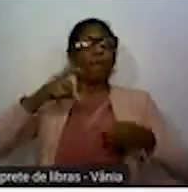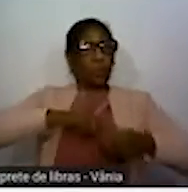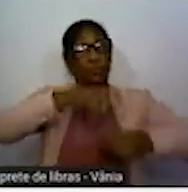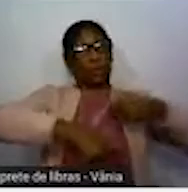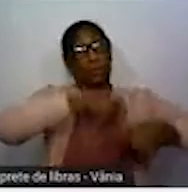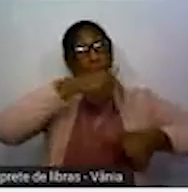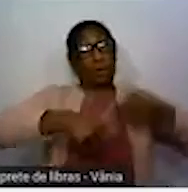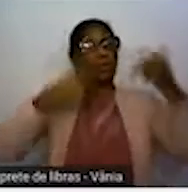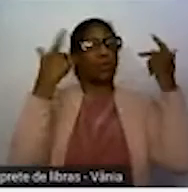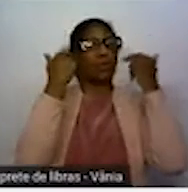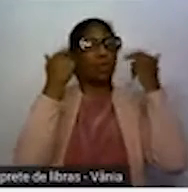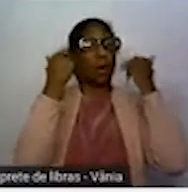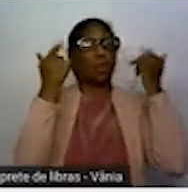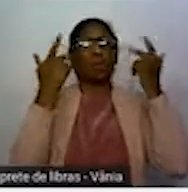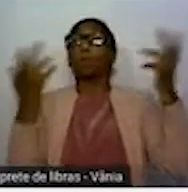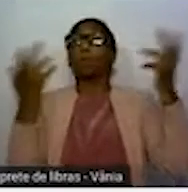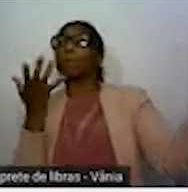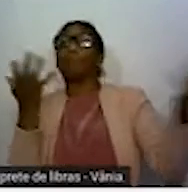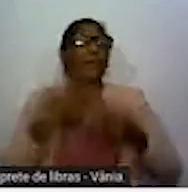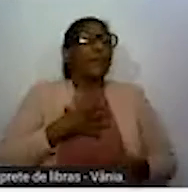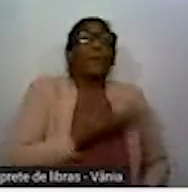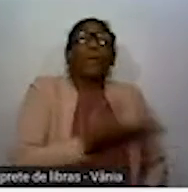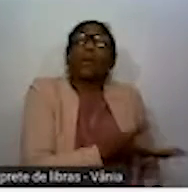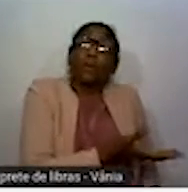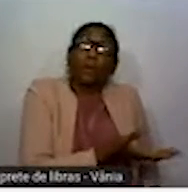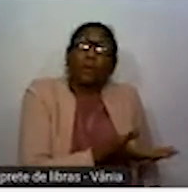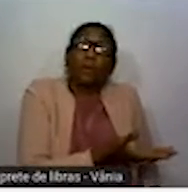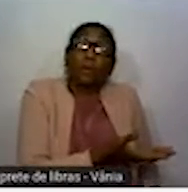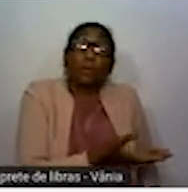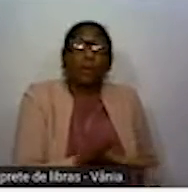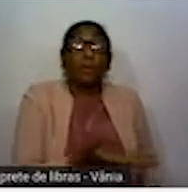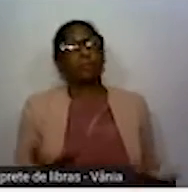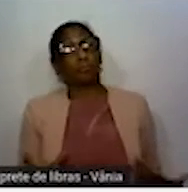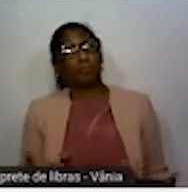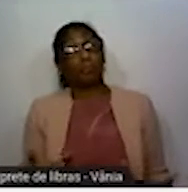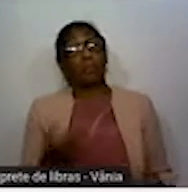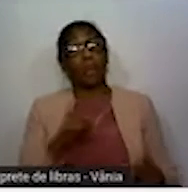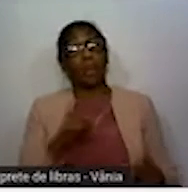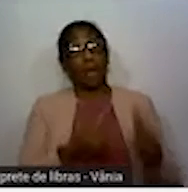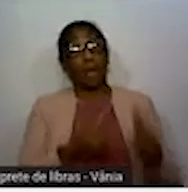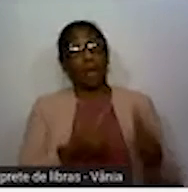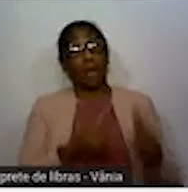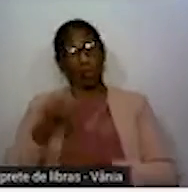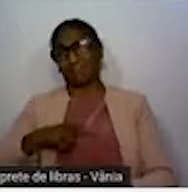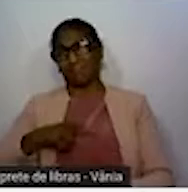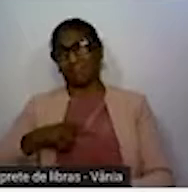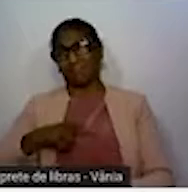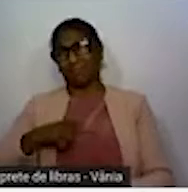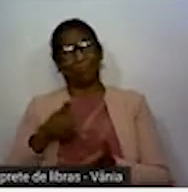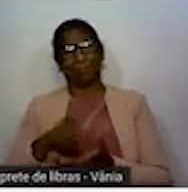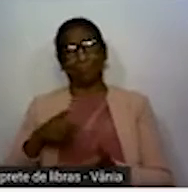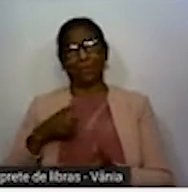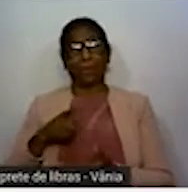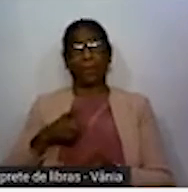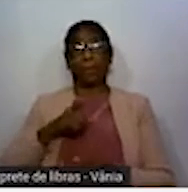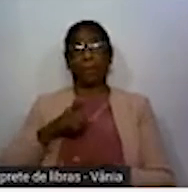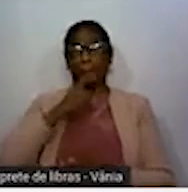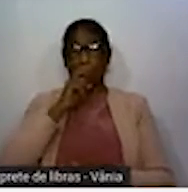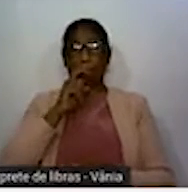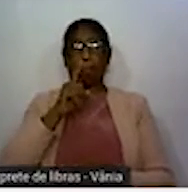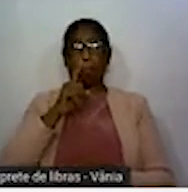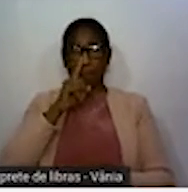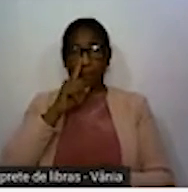deixar os seus filhos existem casos que é importante também ser salientado de pais ou mães solteiras ou